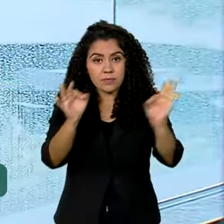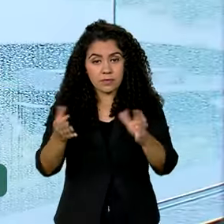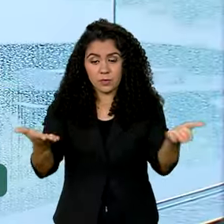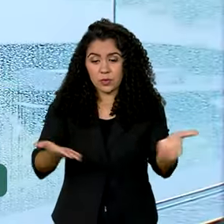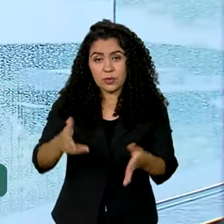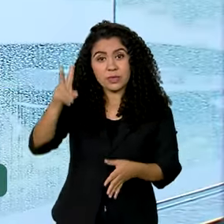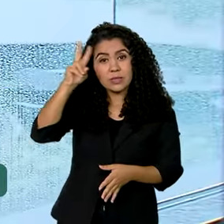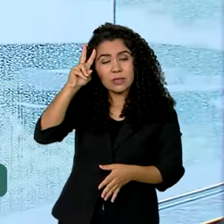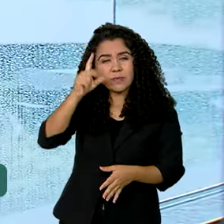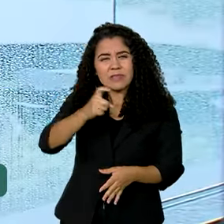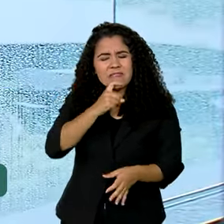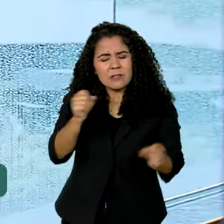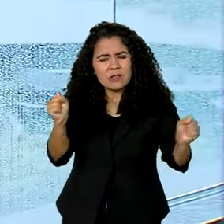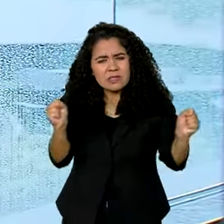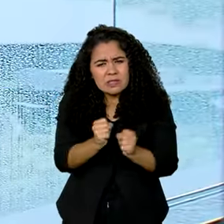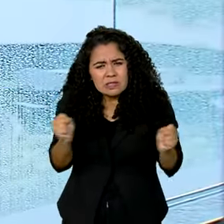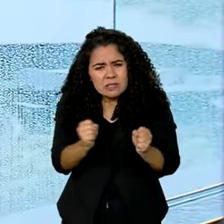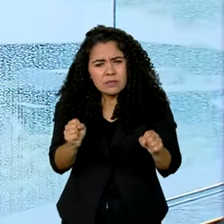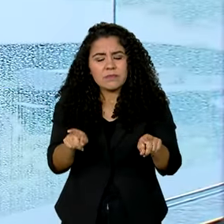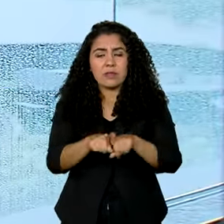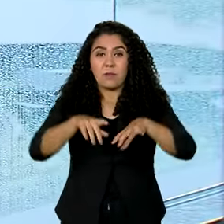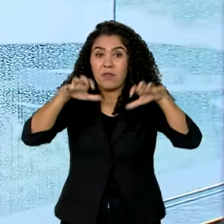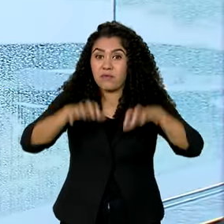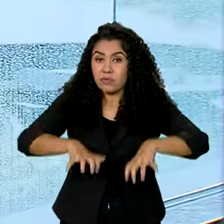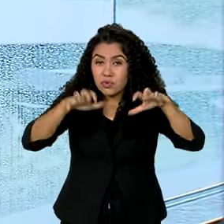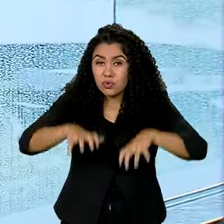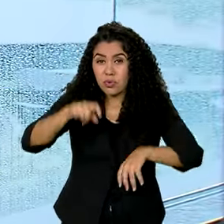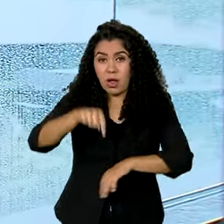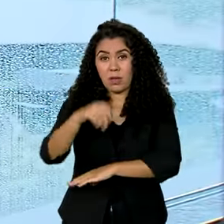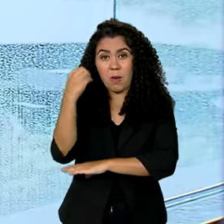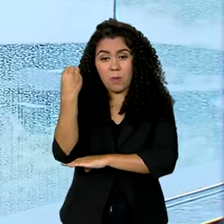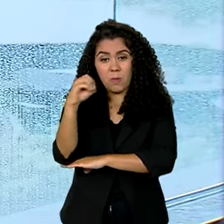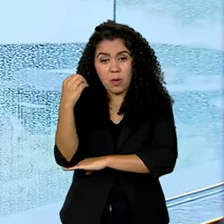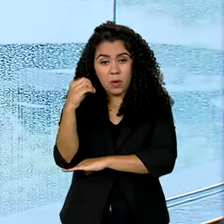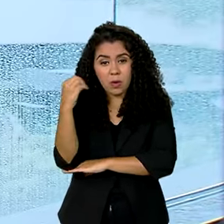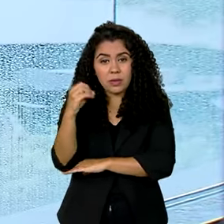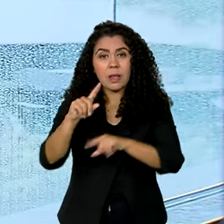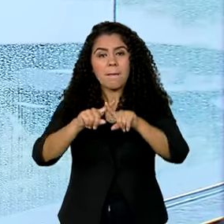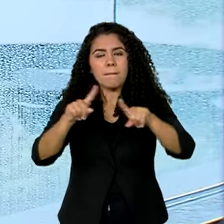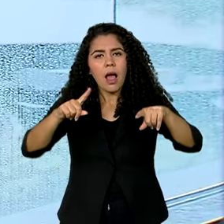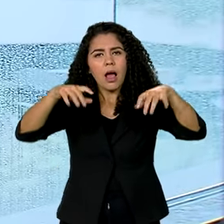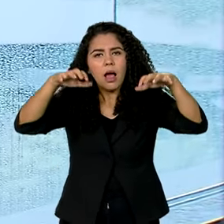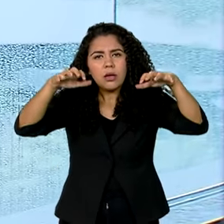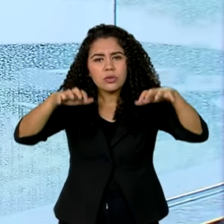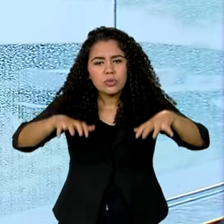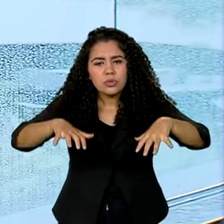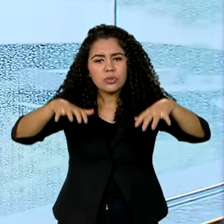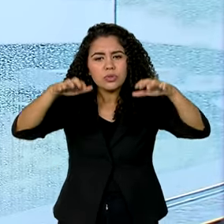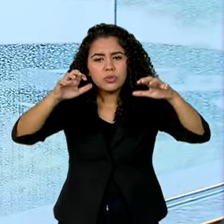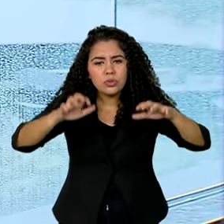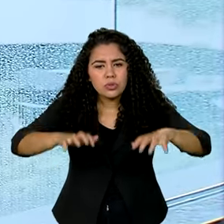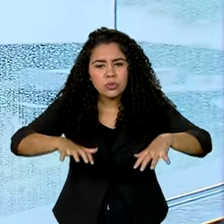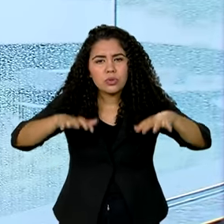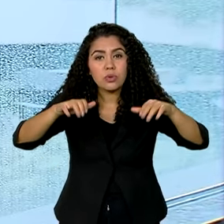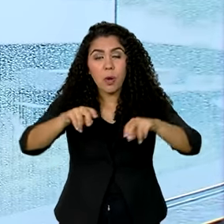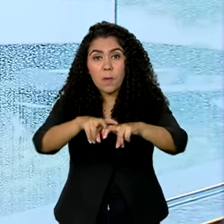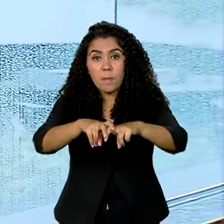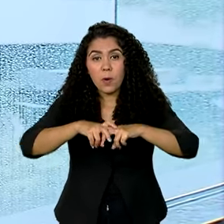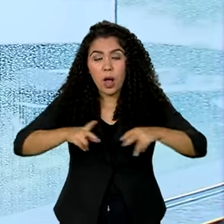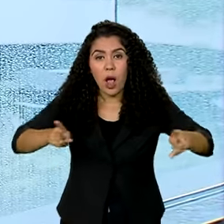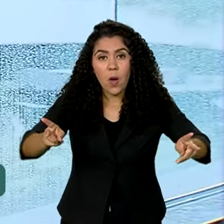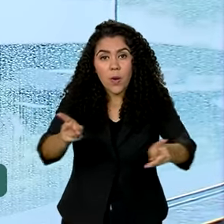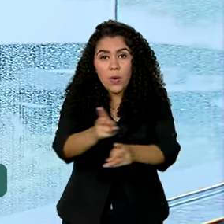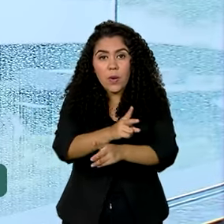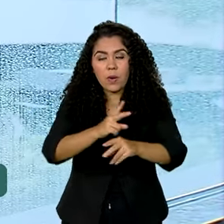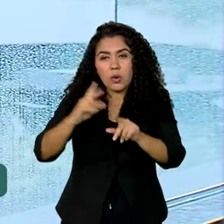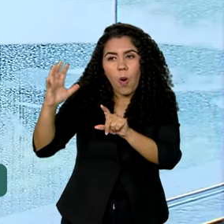segunda-feira com frio e chuva aqui em Porto Alegre. Mas essa chuva ela vai perder força ao longo da semana com a frente fria que já chegou ao Rio